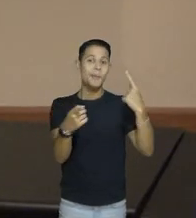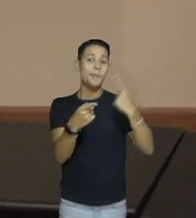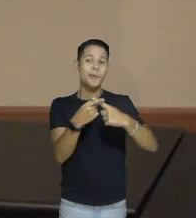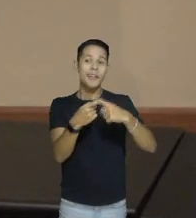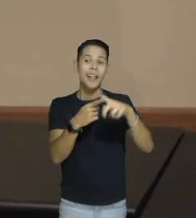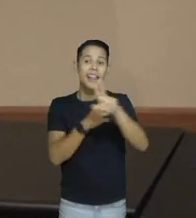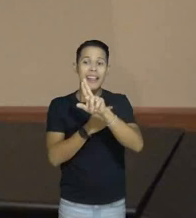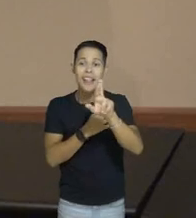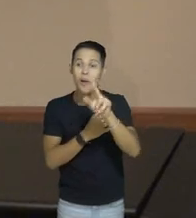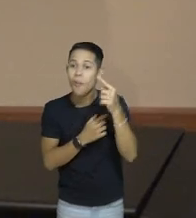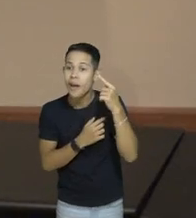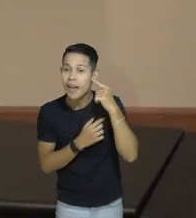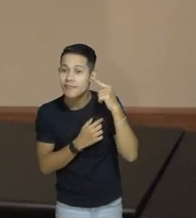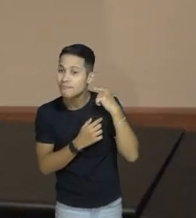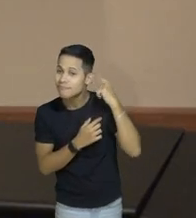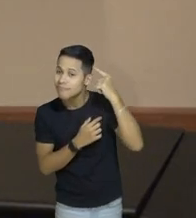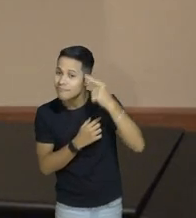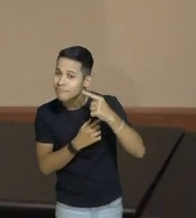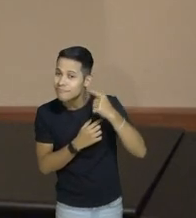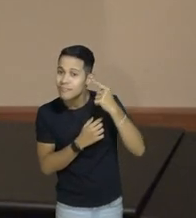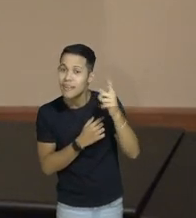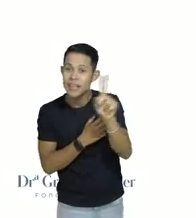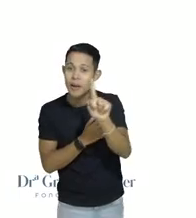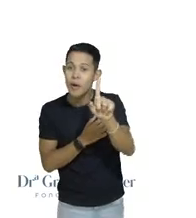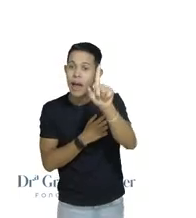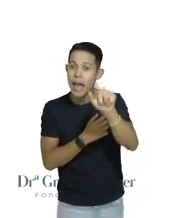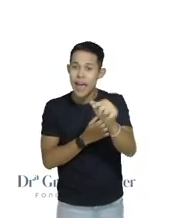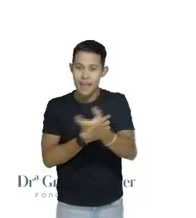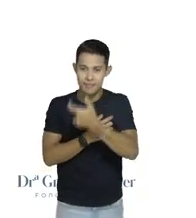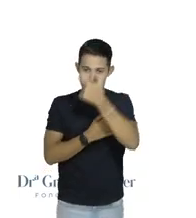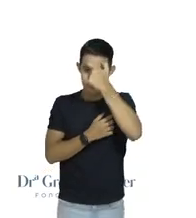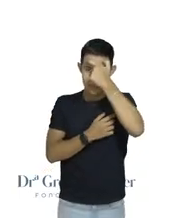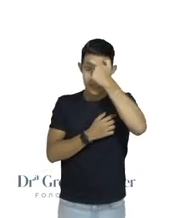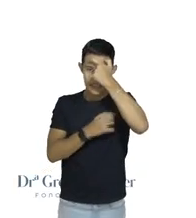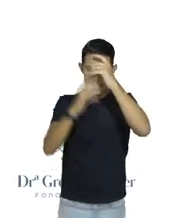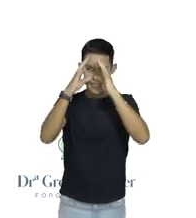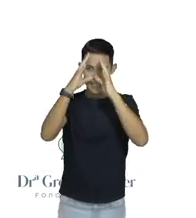ouvido, a questão está no cérebro.